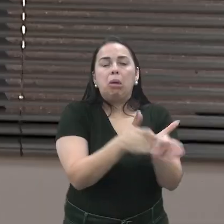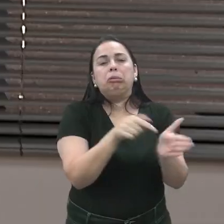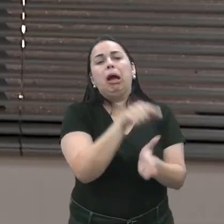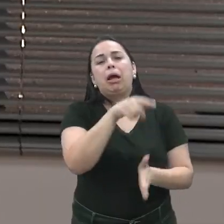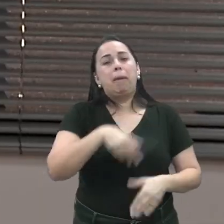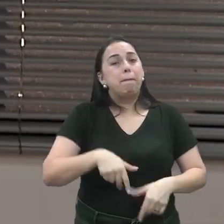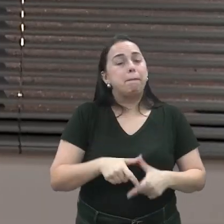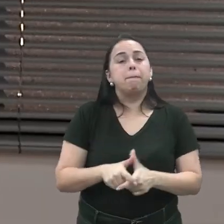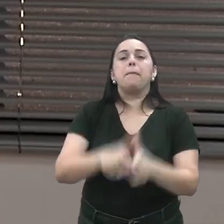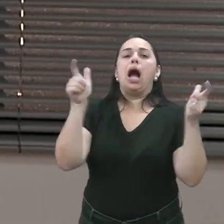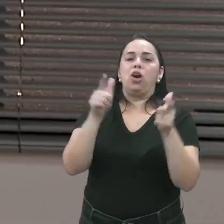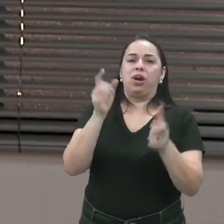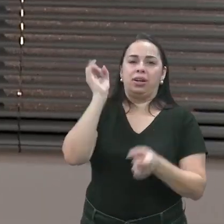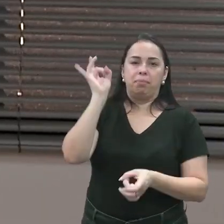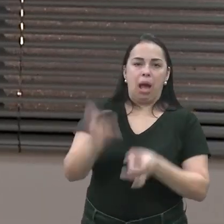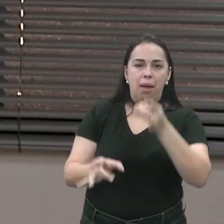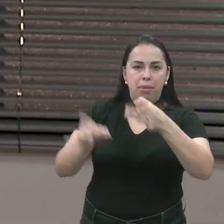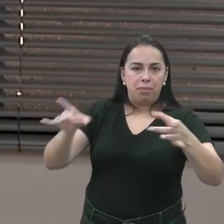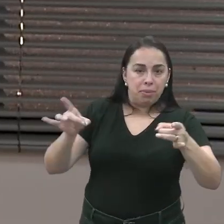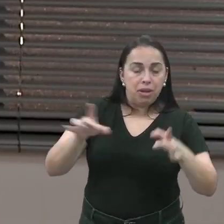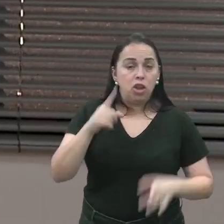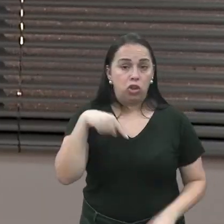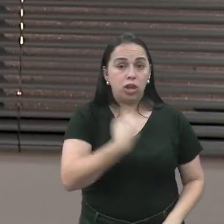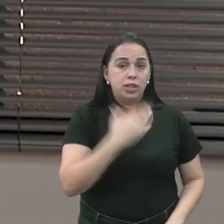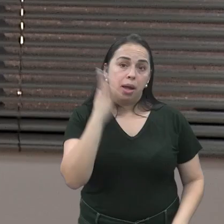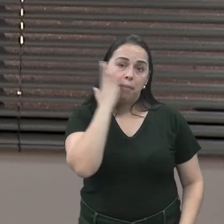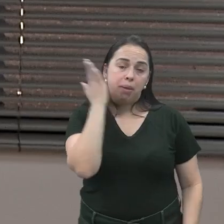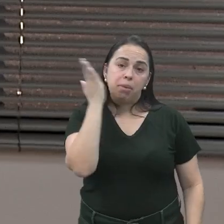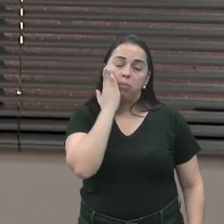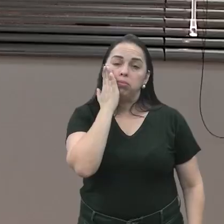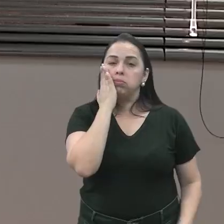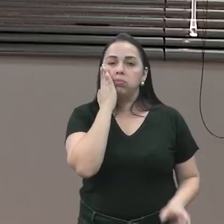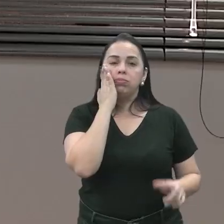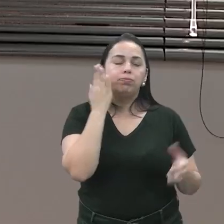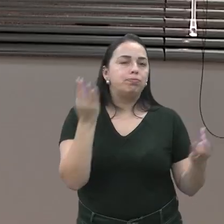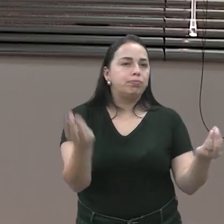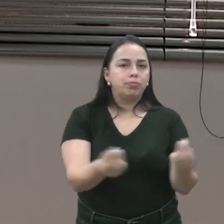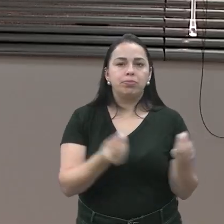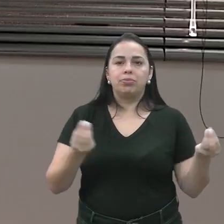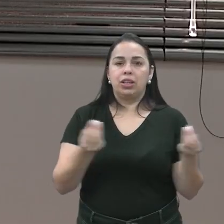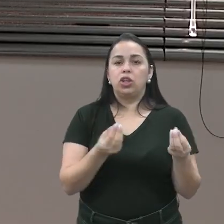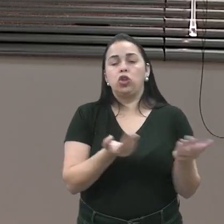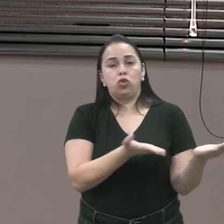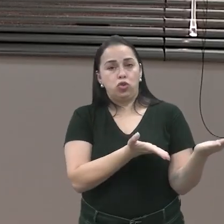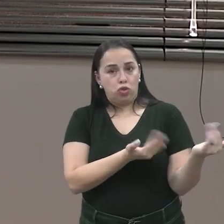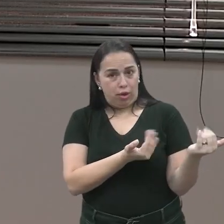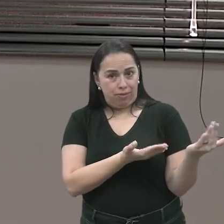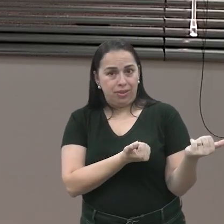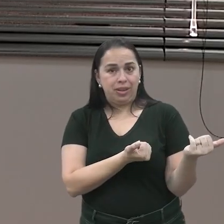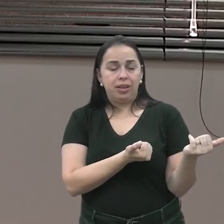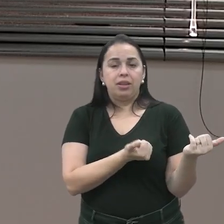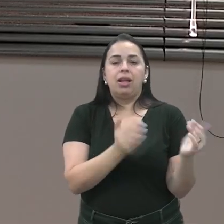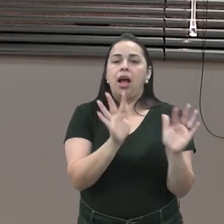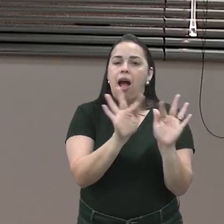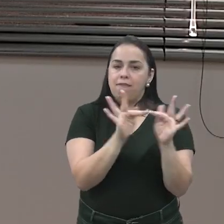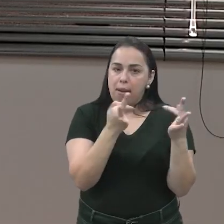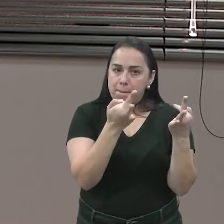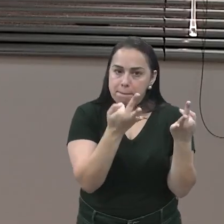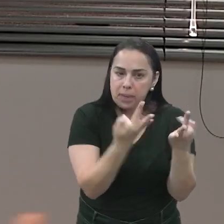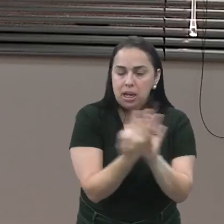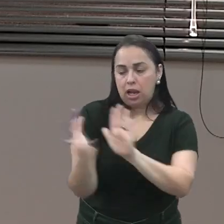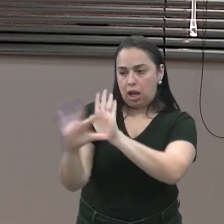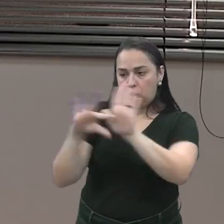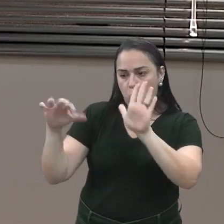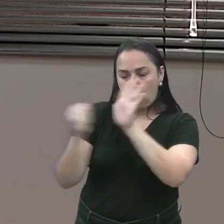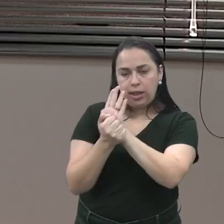vulneráveis são as mais apontadas nos indicadores de abandono escolar. A gente sabe, né, a situação do jovem hoje